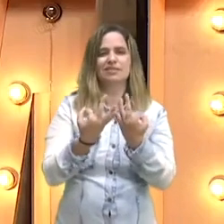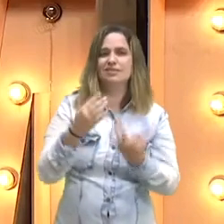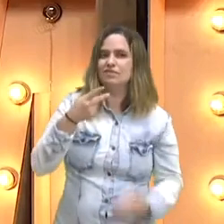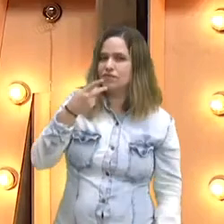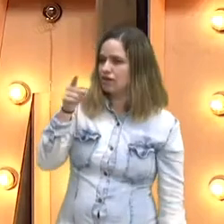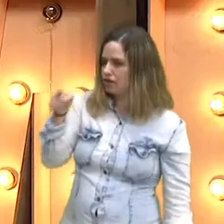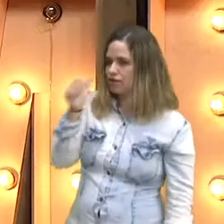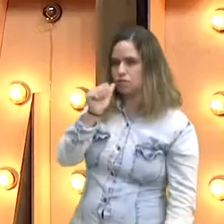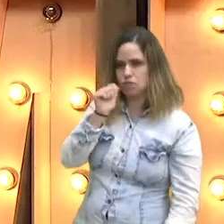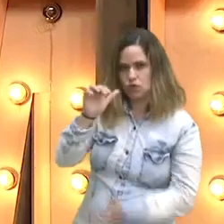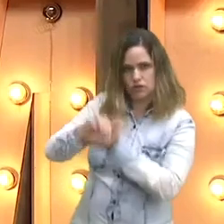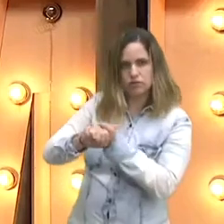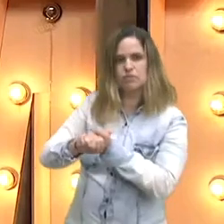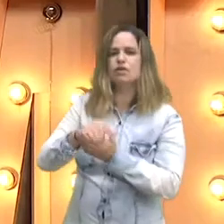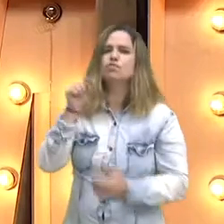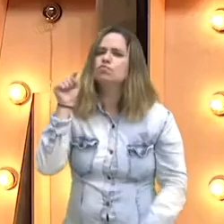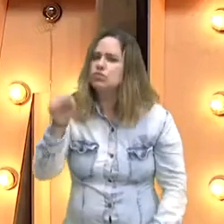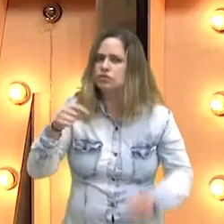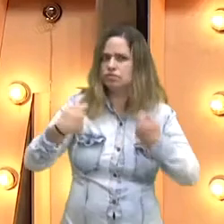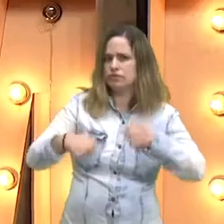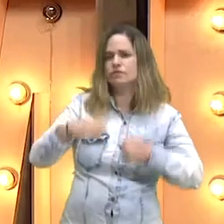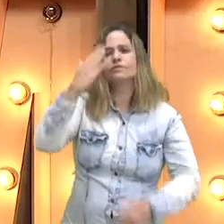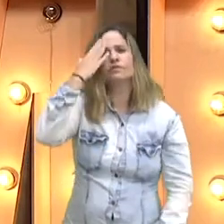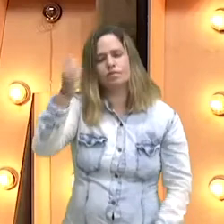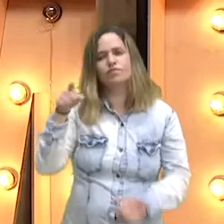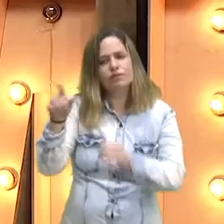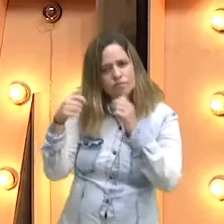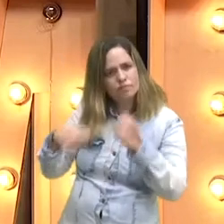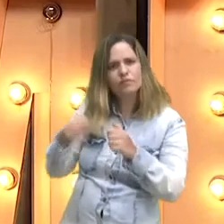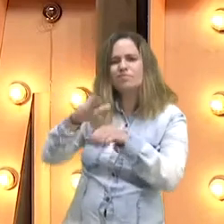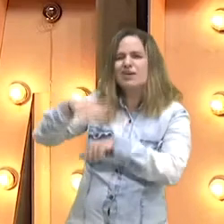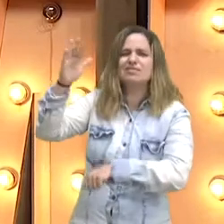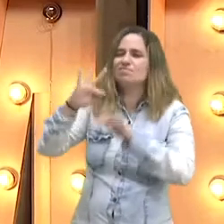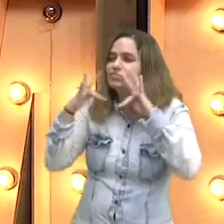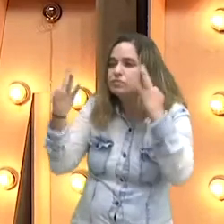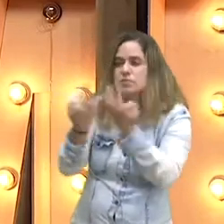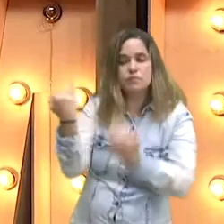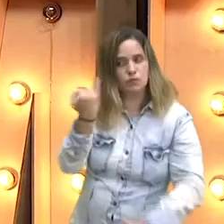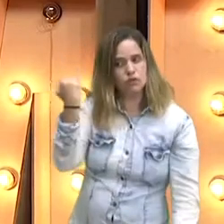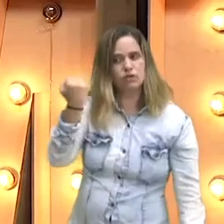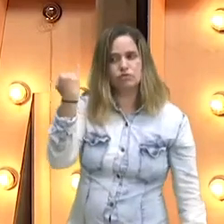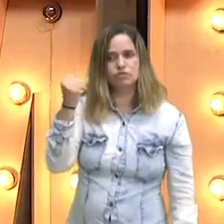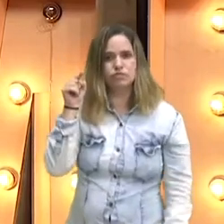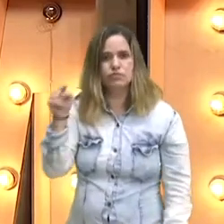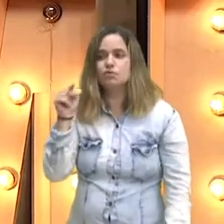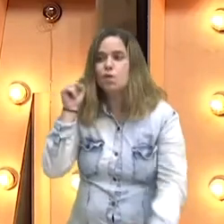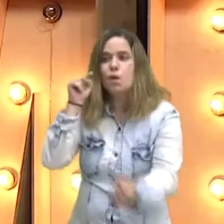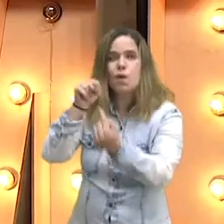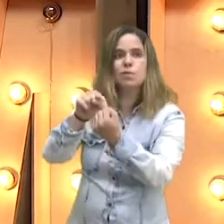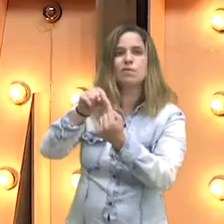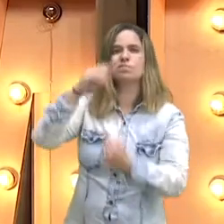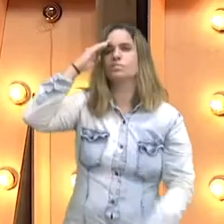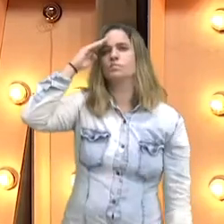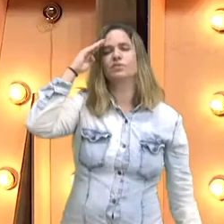nada é mais importante que a família. Nada. Esse é o primeiro alvo da gente nesse tempo de ameaça. Se não o professor, se